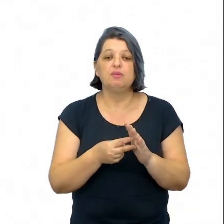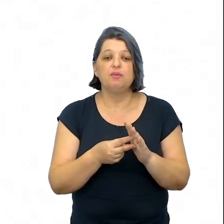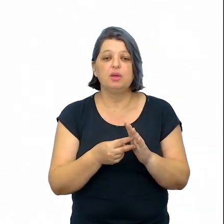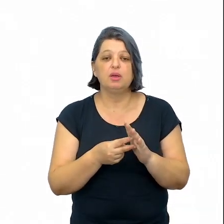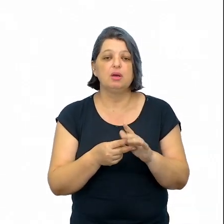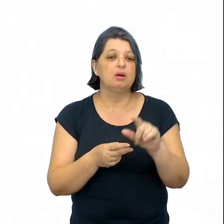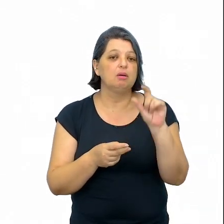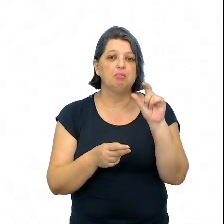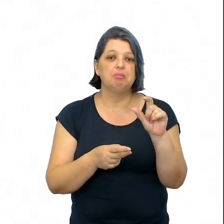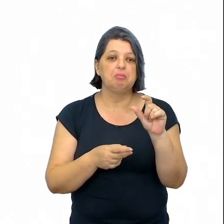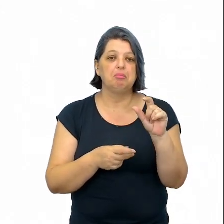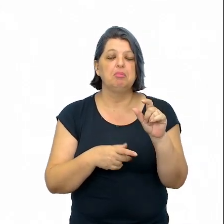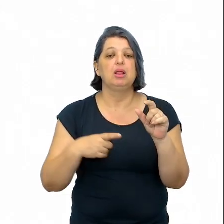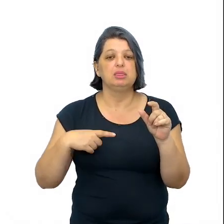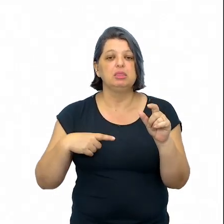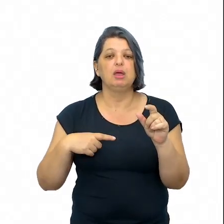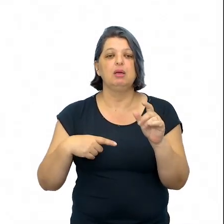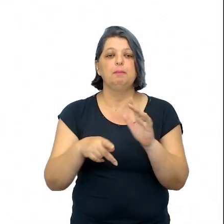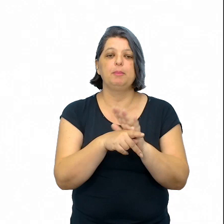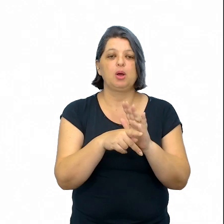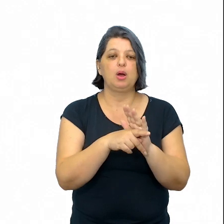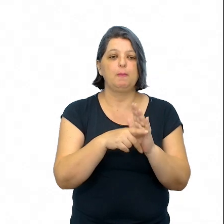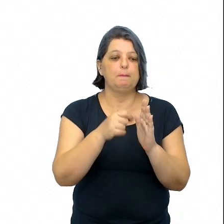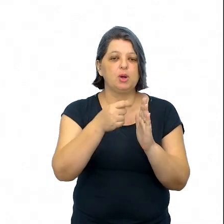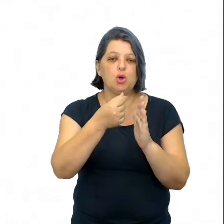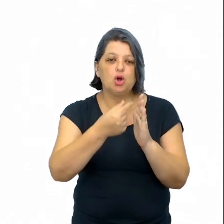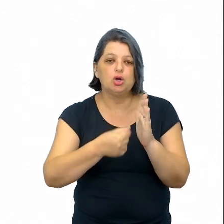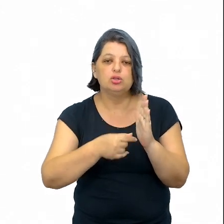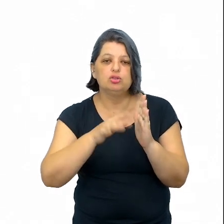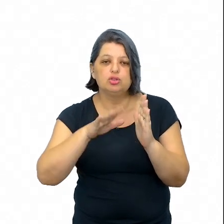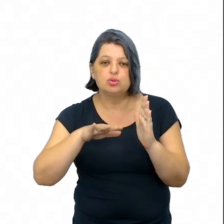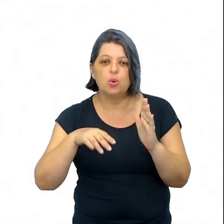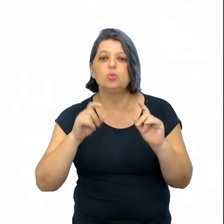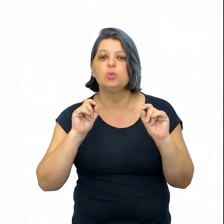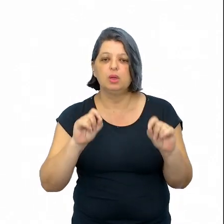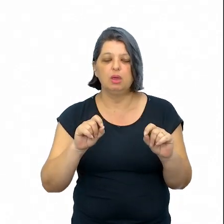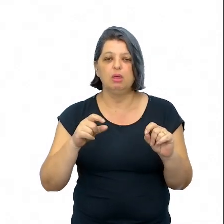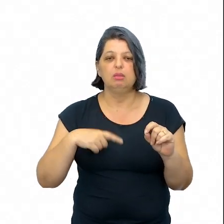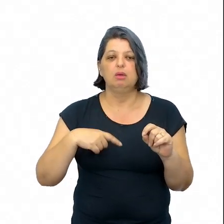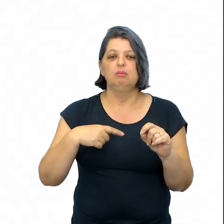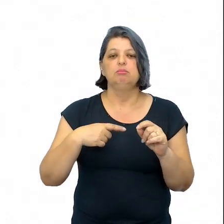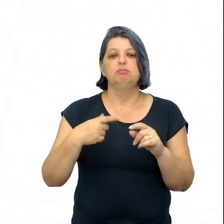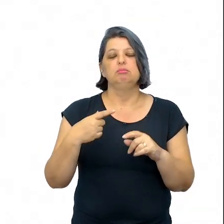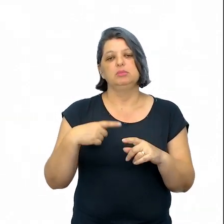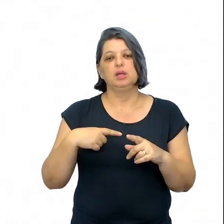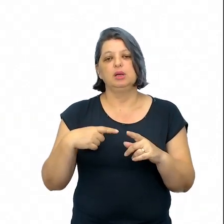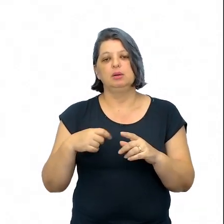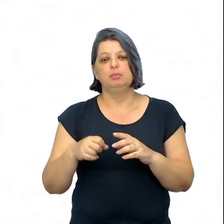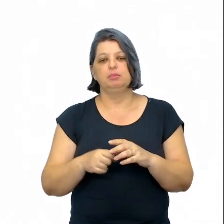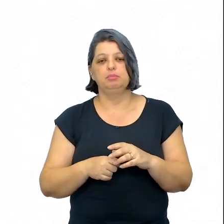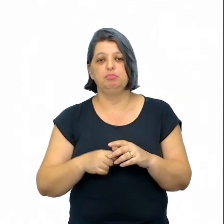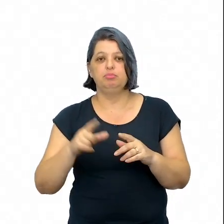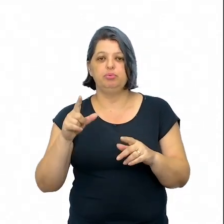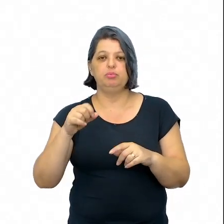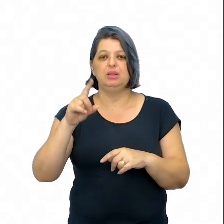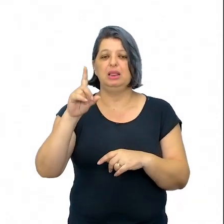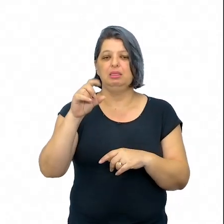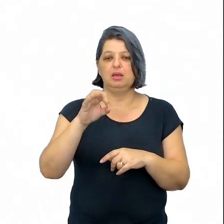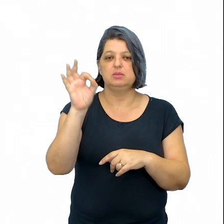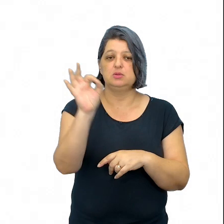falar que tem um desconto de 20%? O que significa falar que vai ter um aumento de 10%? Isso